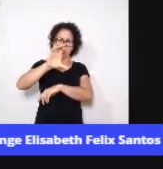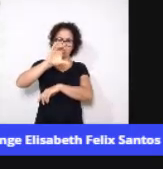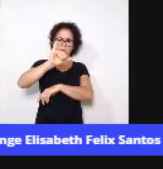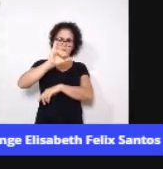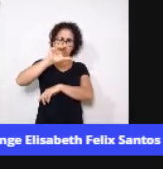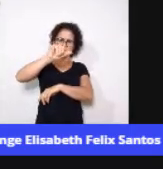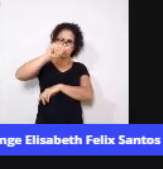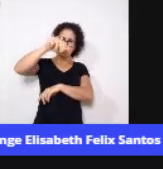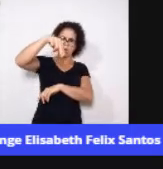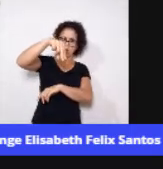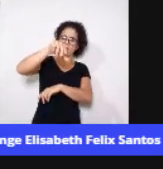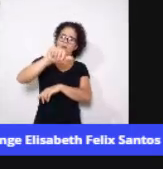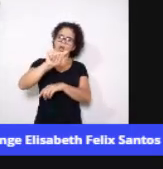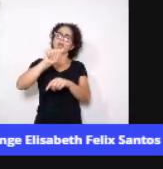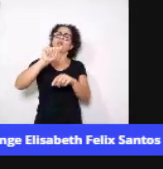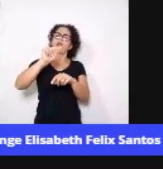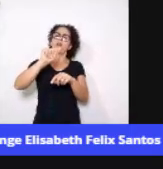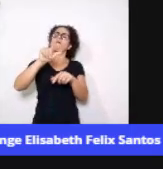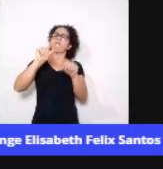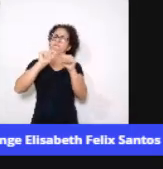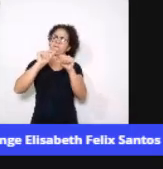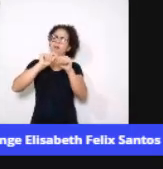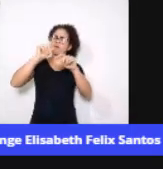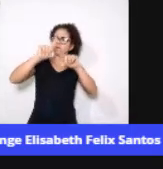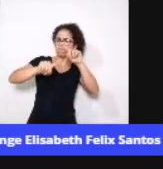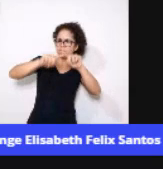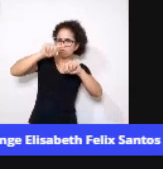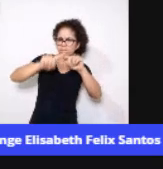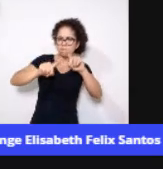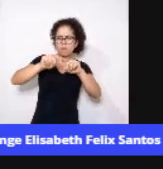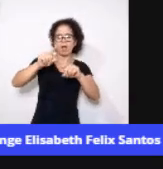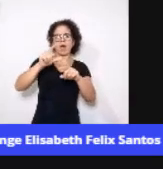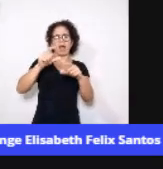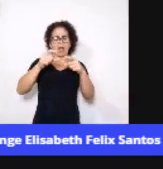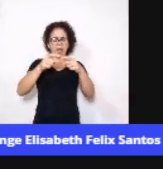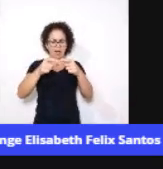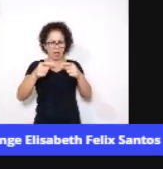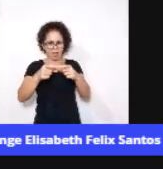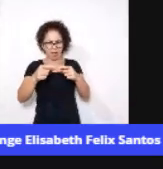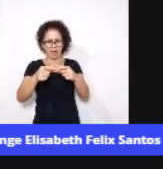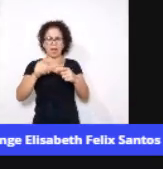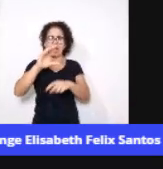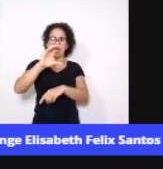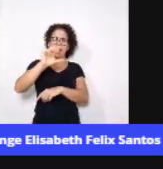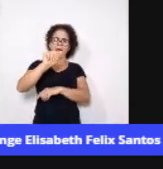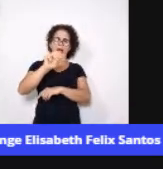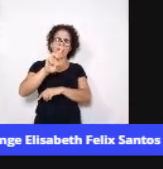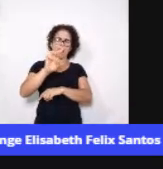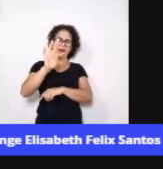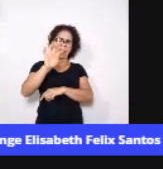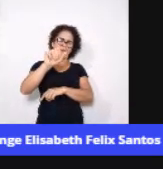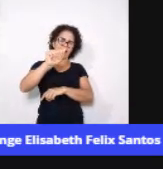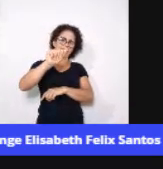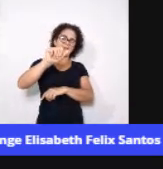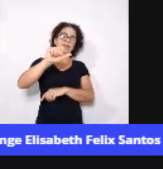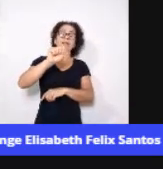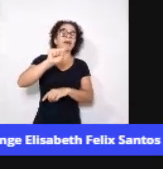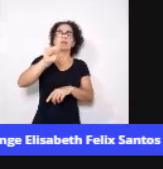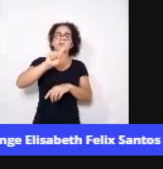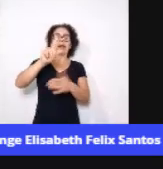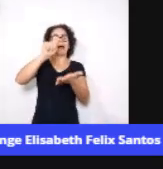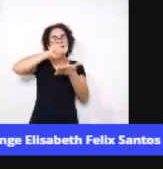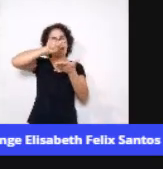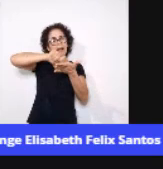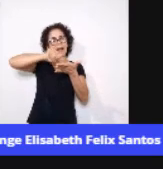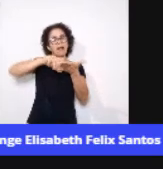cartas. Olha que interessante, as cartas, né? E ela conseguiu ali conversar com os pais dos seus